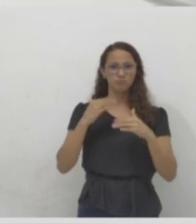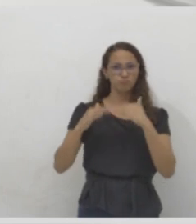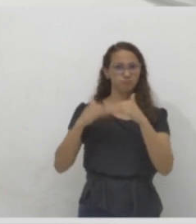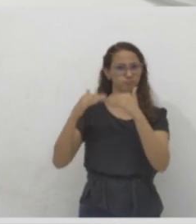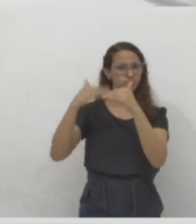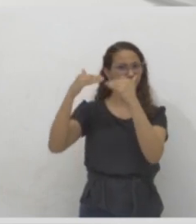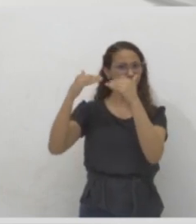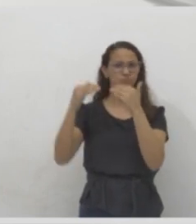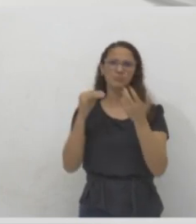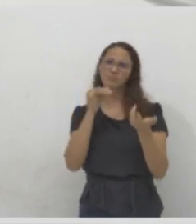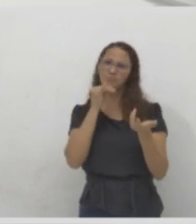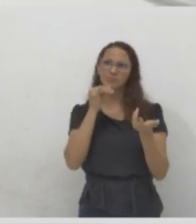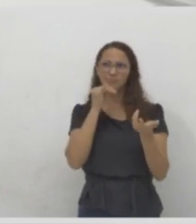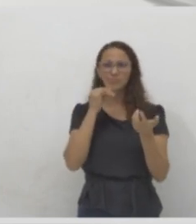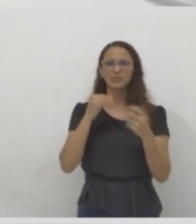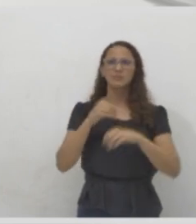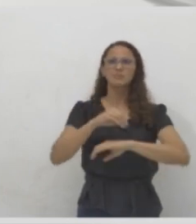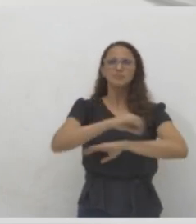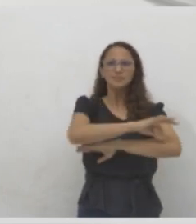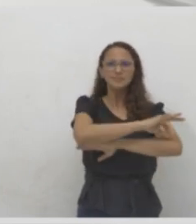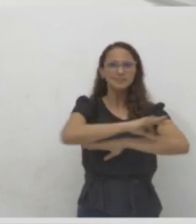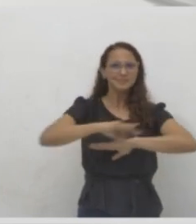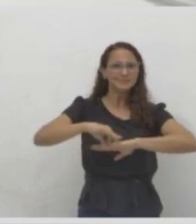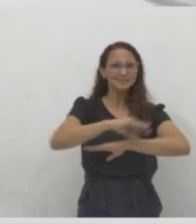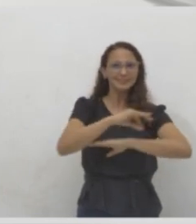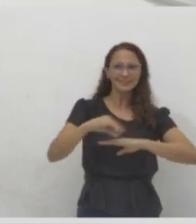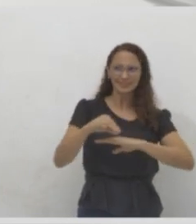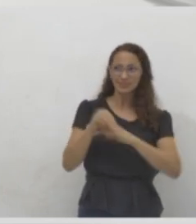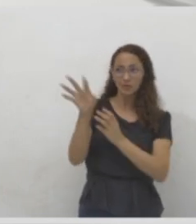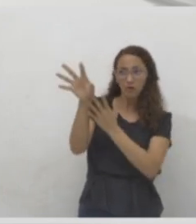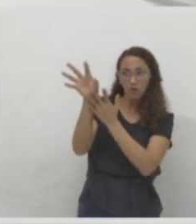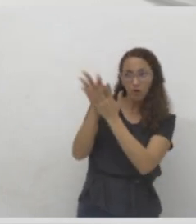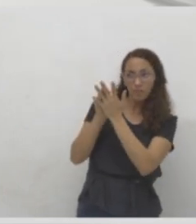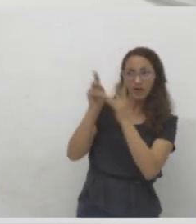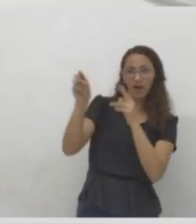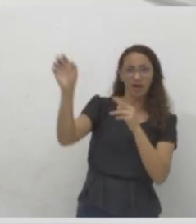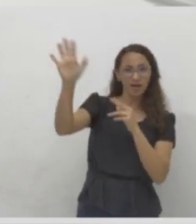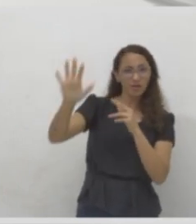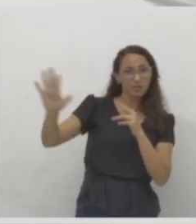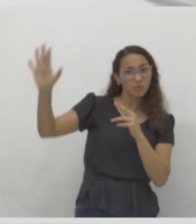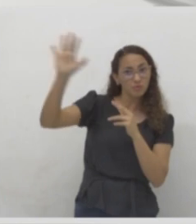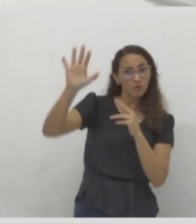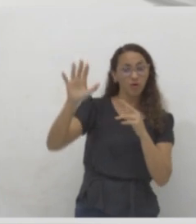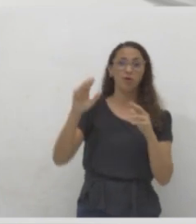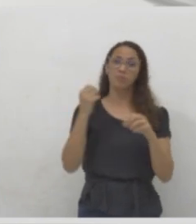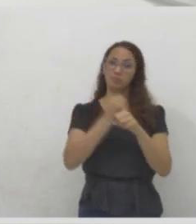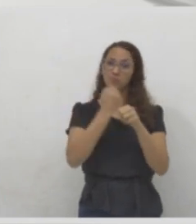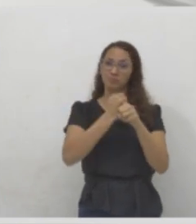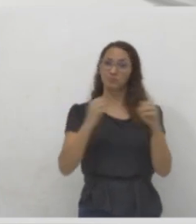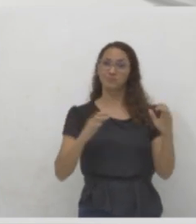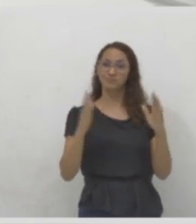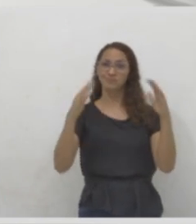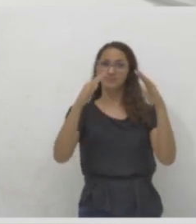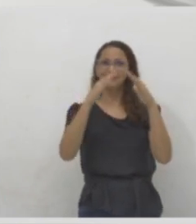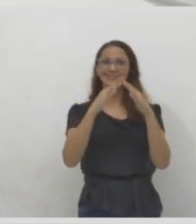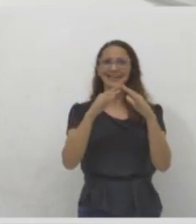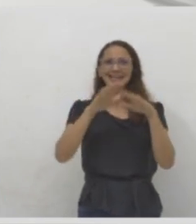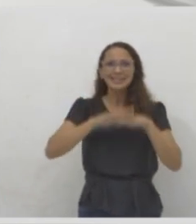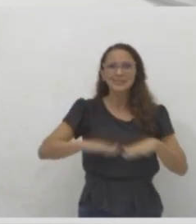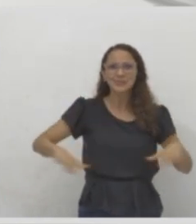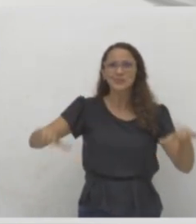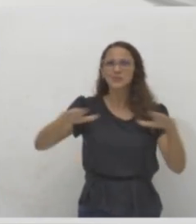europeias. Posteriormente, atingida a cidade de Manaus, essas transformações marcaram a chamada Belle Époque